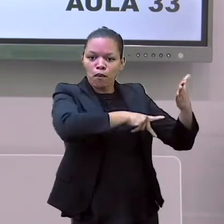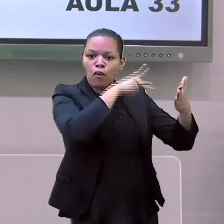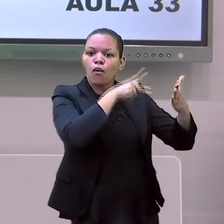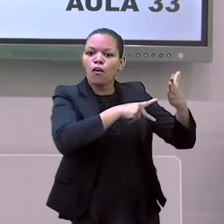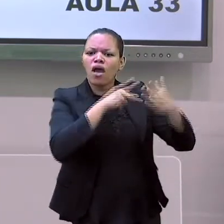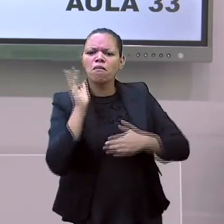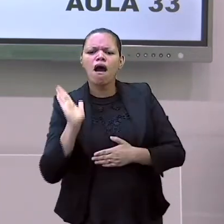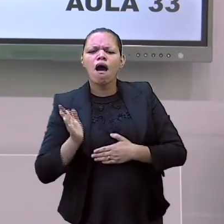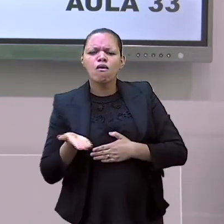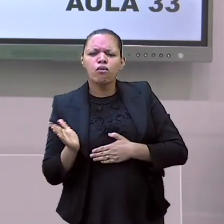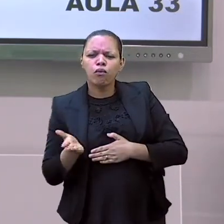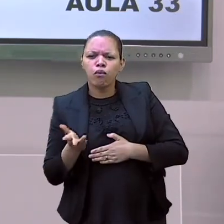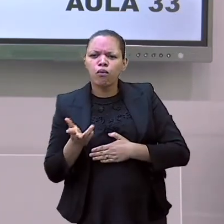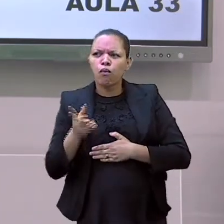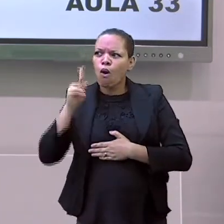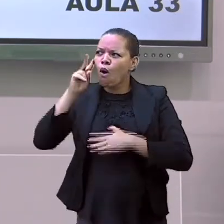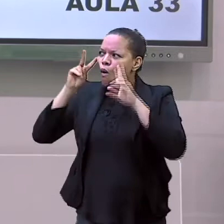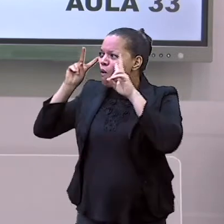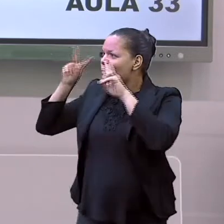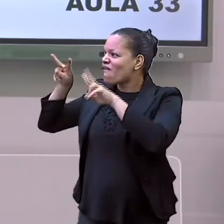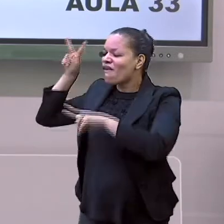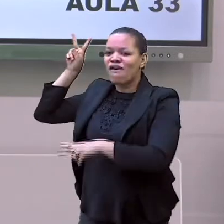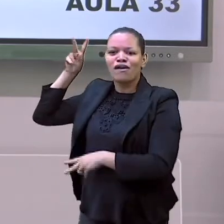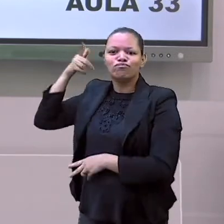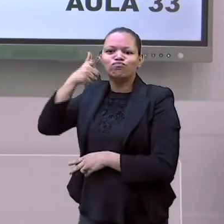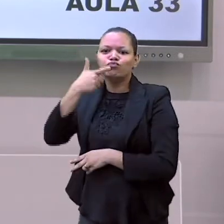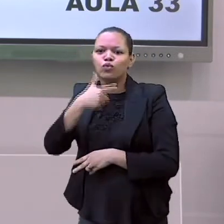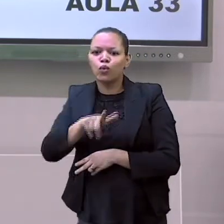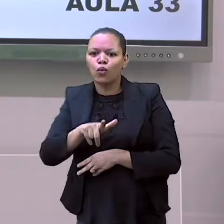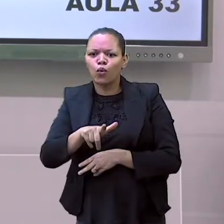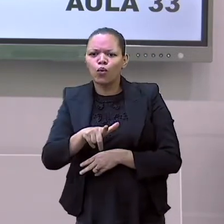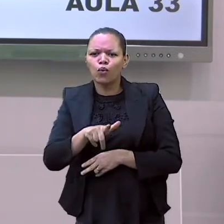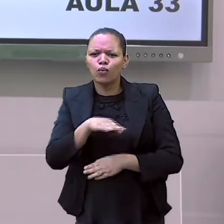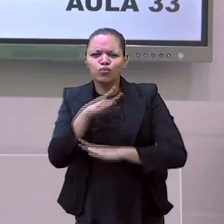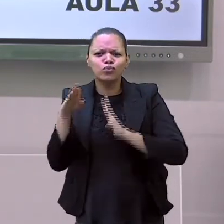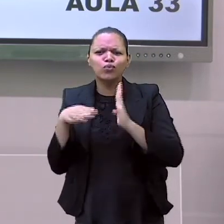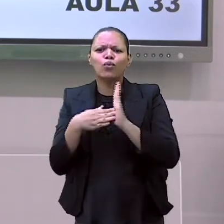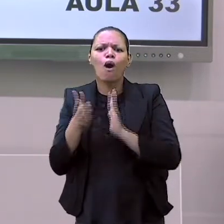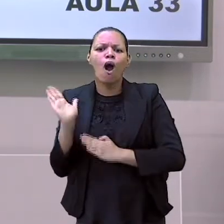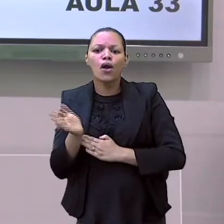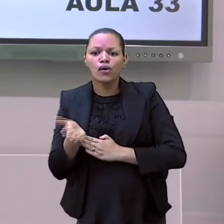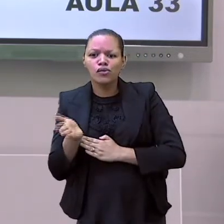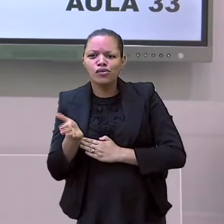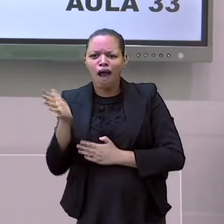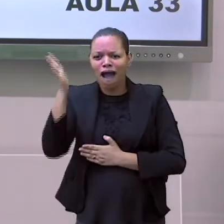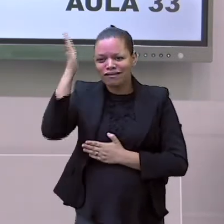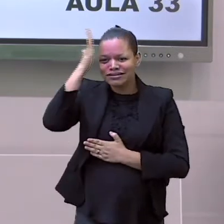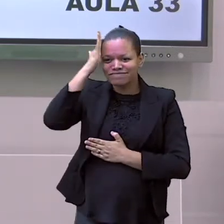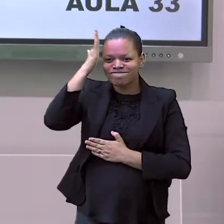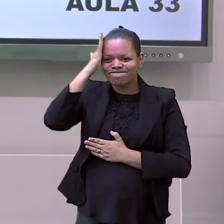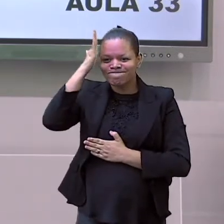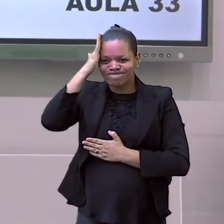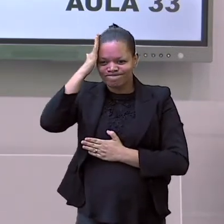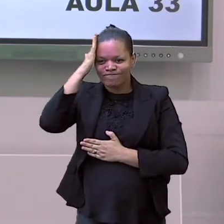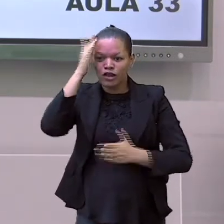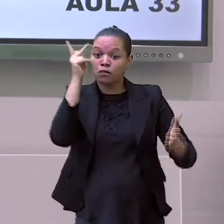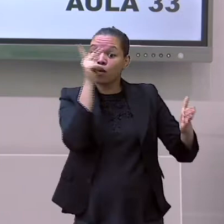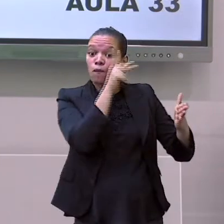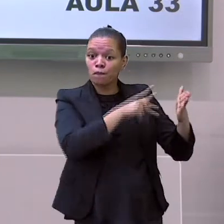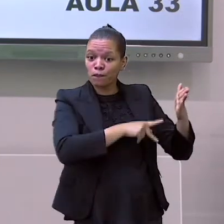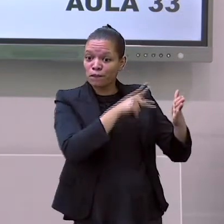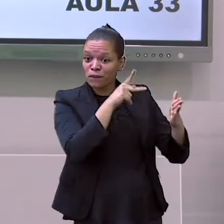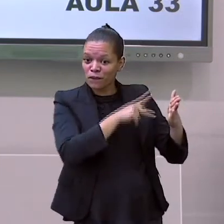rever o nosso conhecimento com aquela ideia de sentimento, com aquela ideia de prazer, porque quando